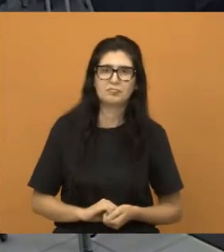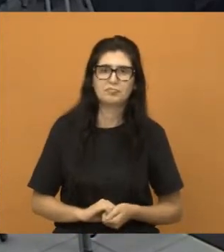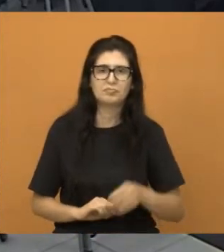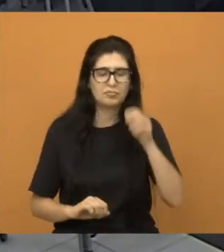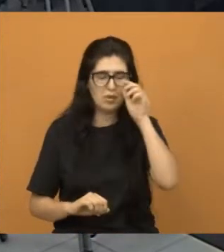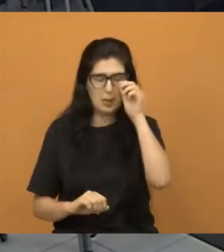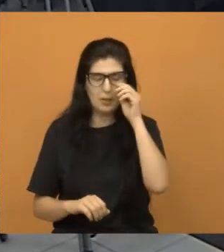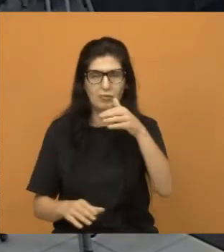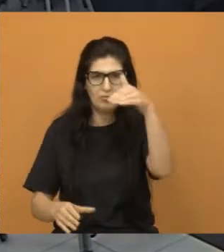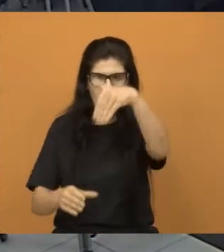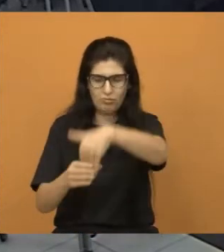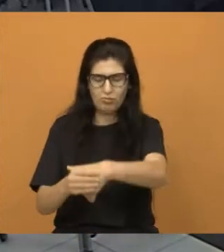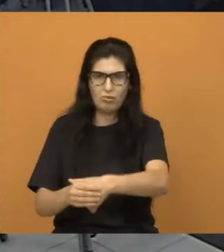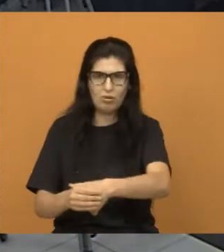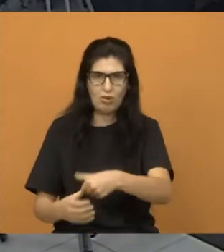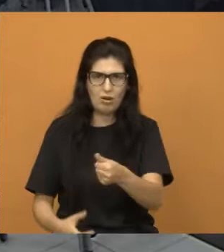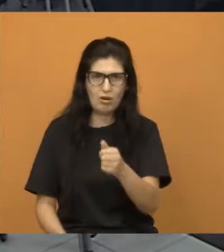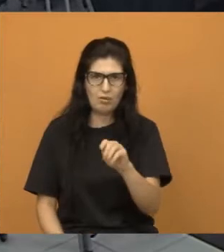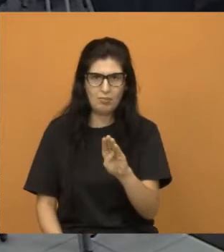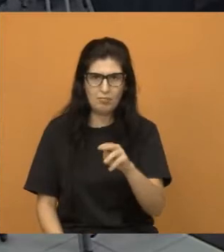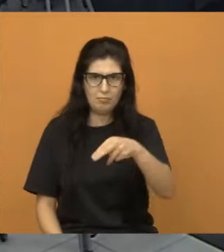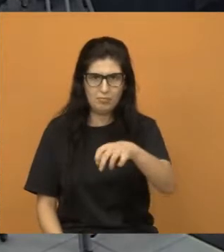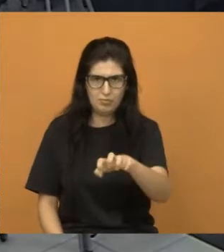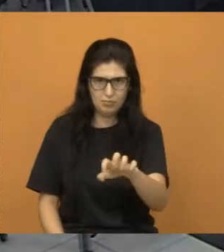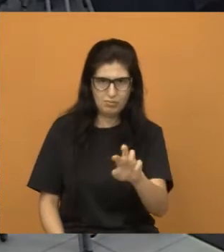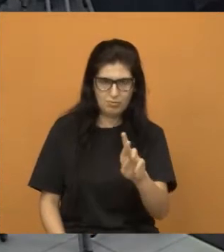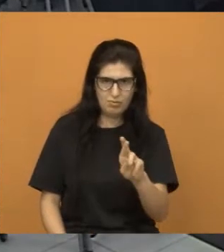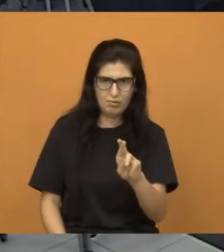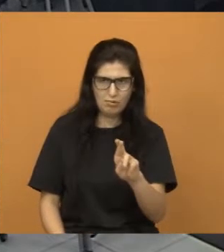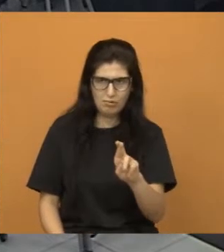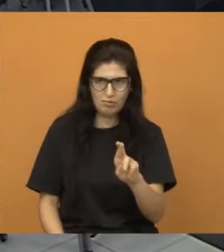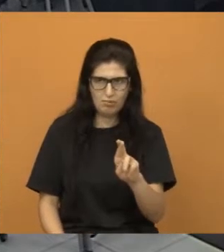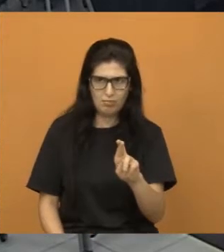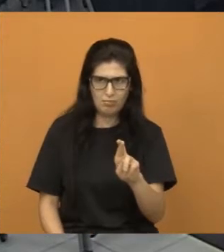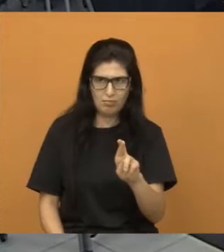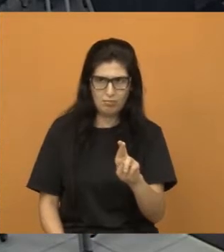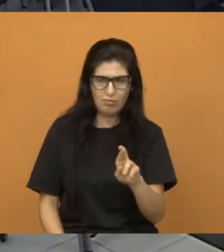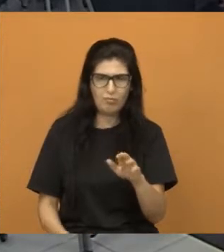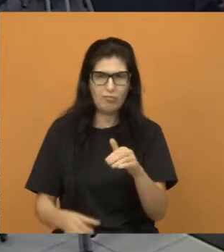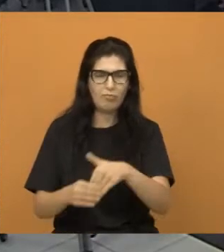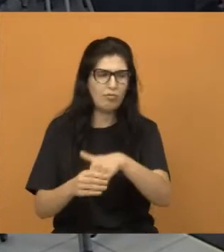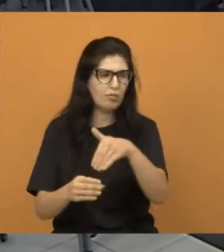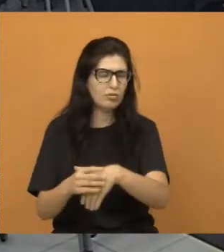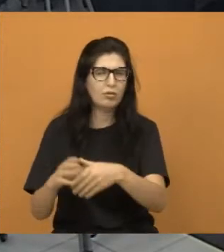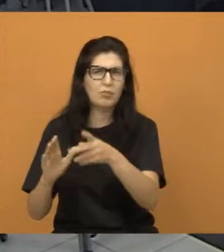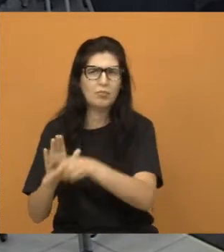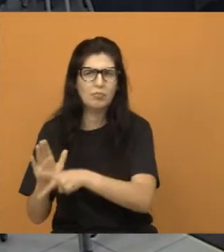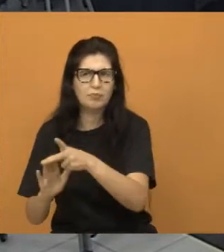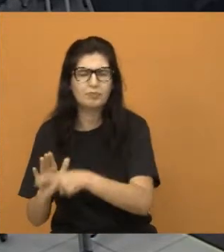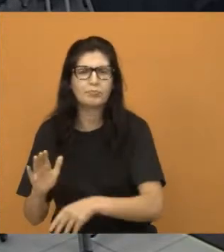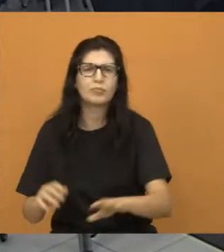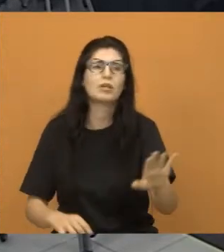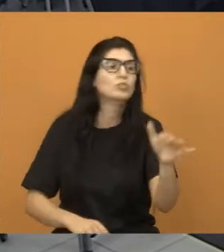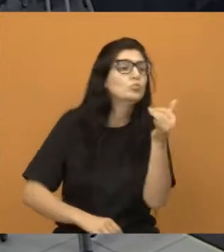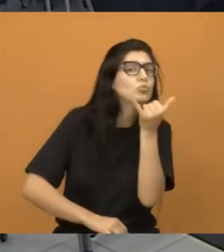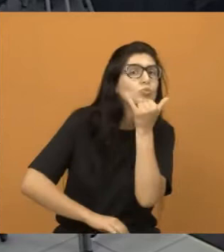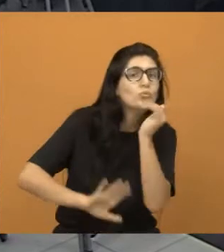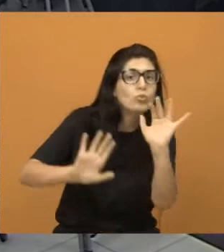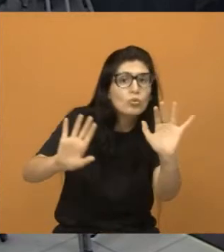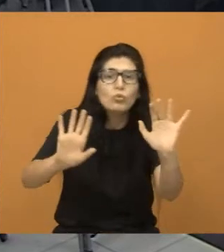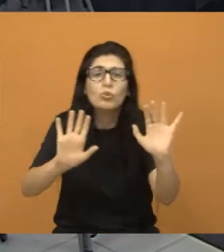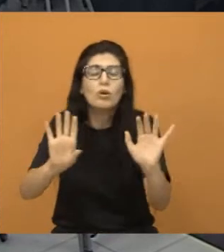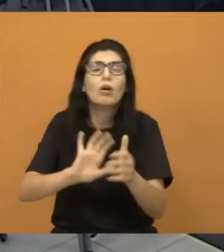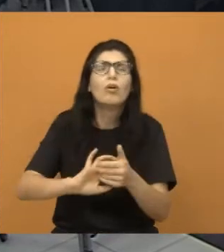Como vota vereador Abner de Madureira? Senhor Favorável. presidente, um minutinho só, por favor. Eu gostaria aqui de encaminhar, já que o